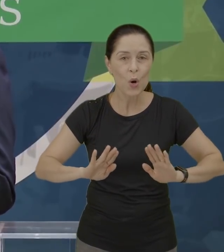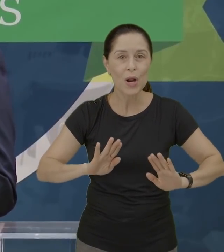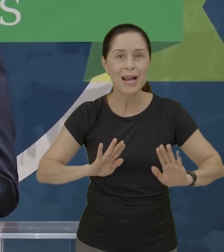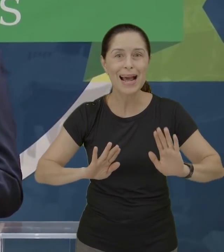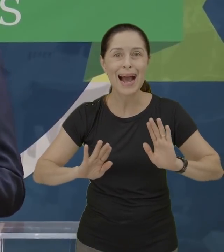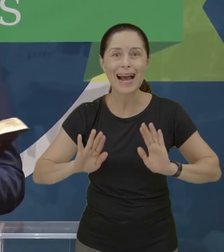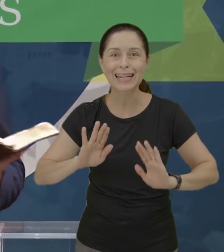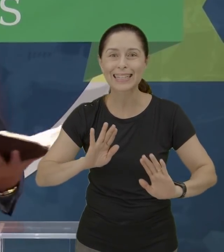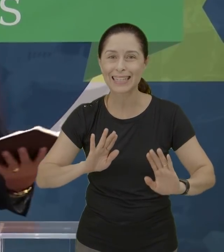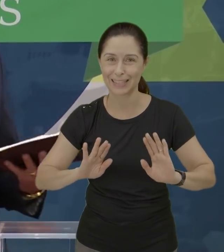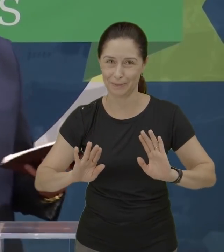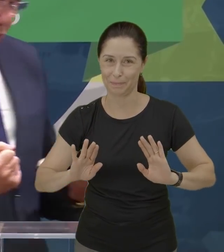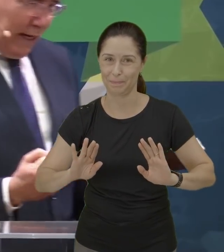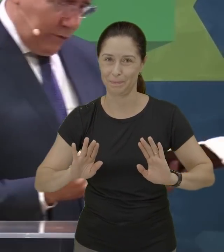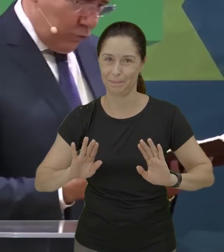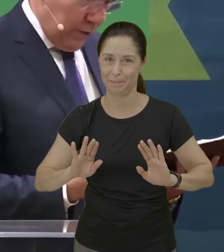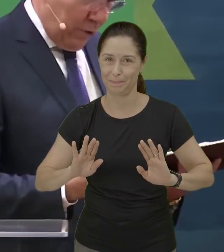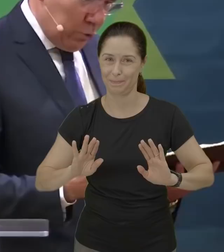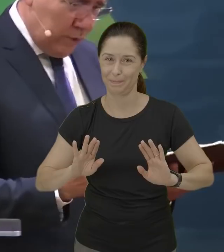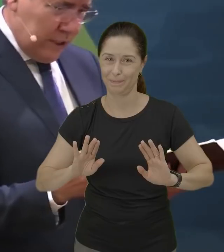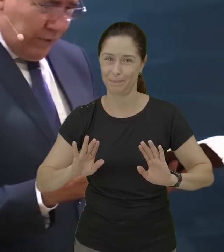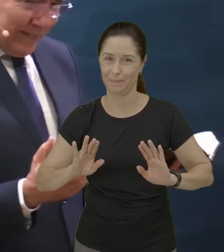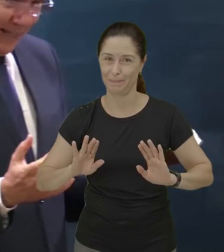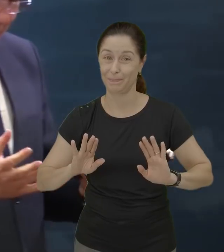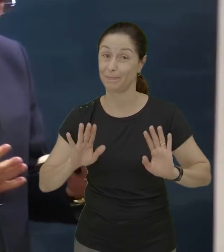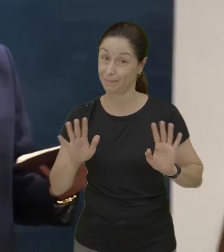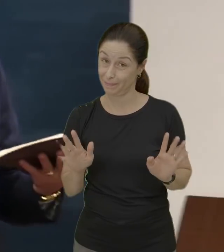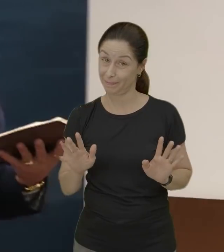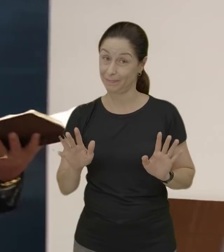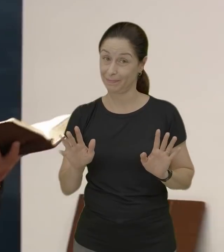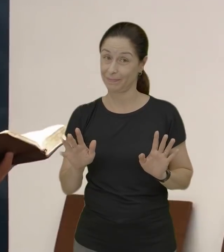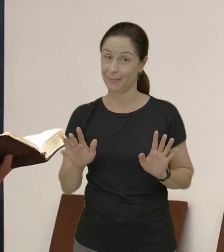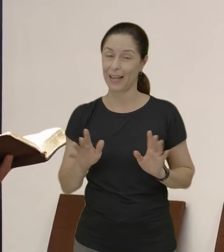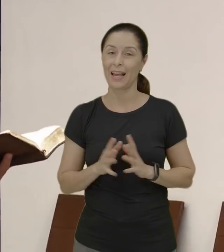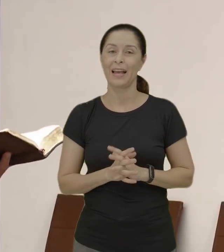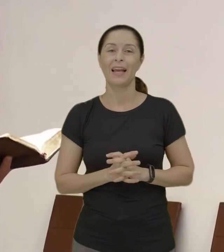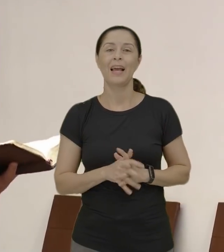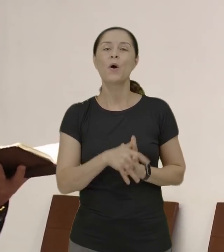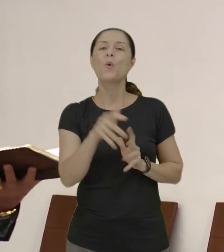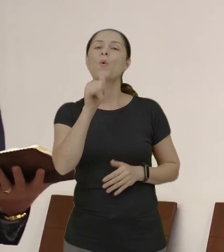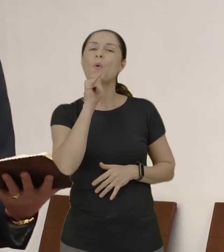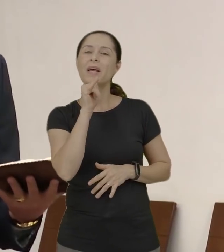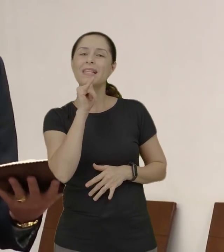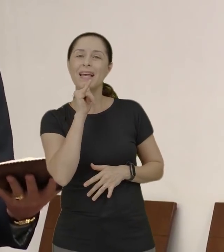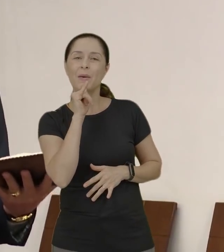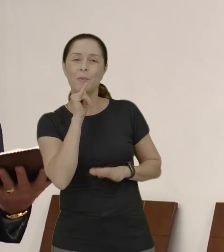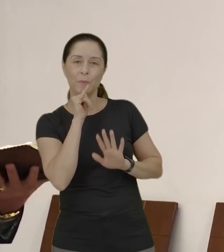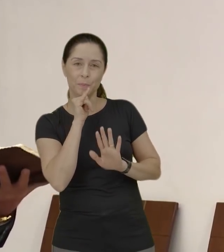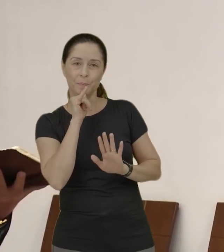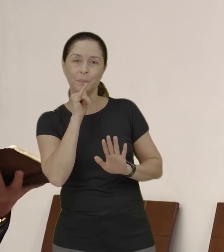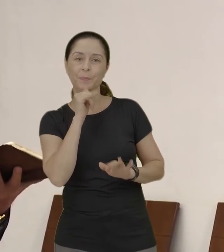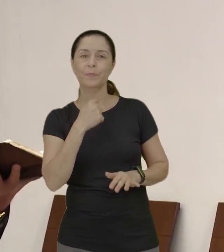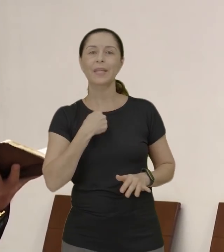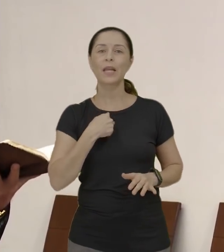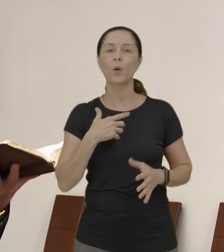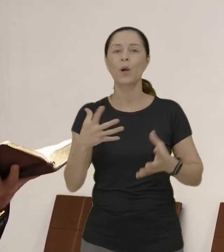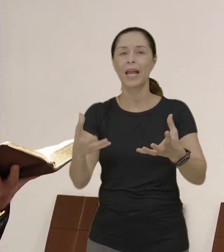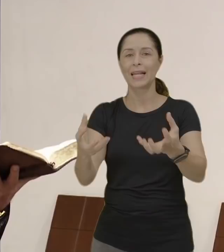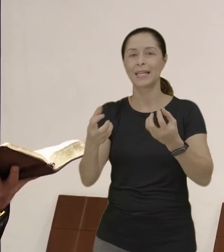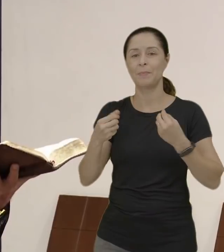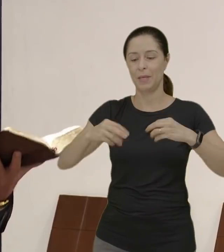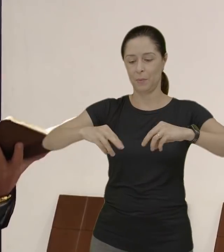O que ele está dizendo é que, vamos ilustrar isso, é como se você tivesse recebido um terreno por herança. Você não comprou o